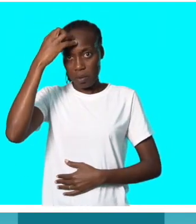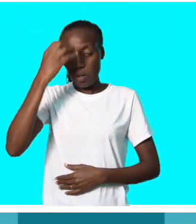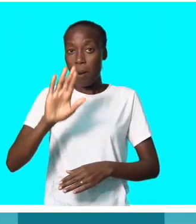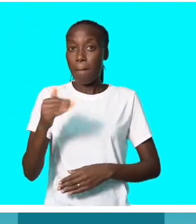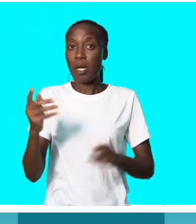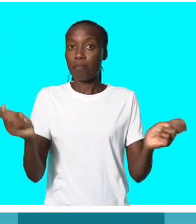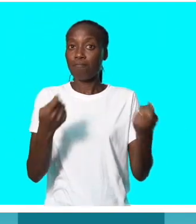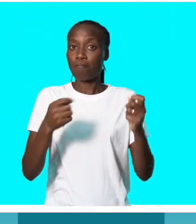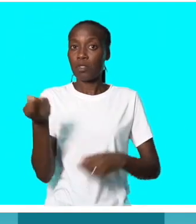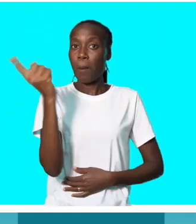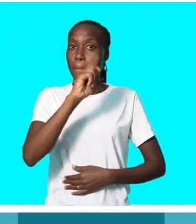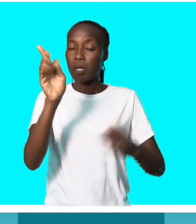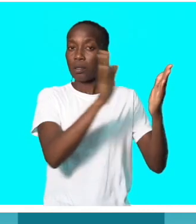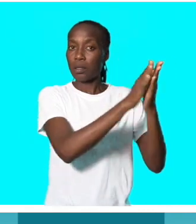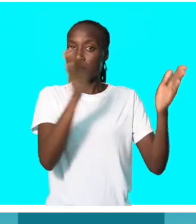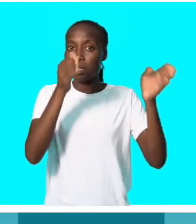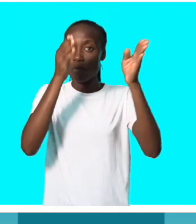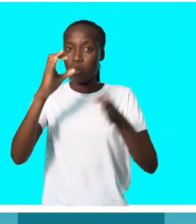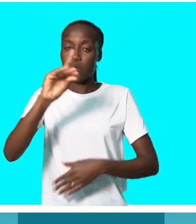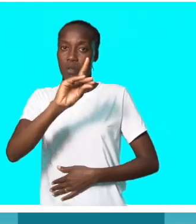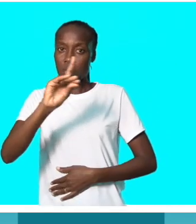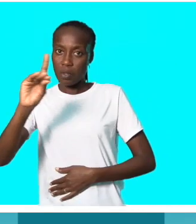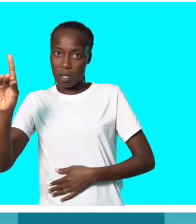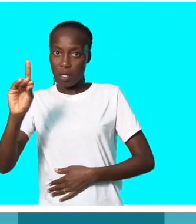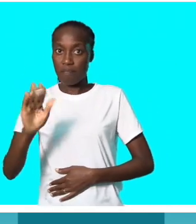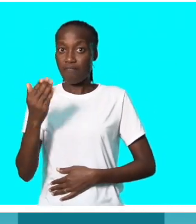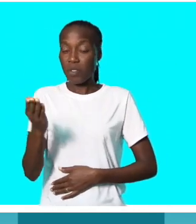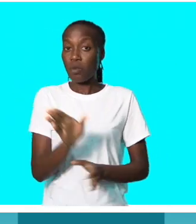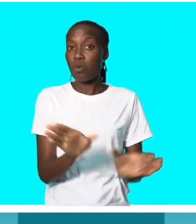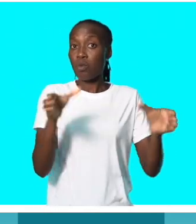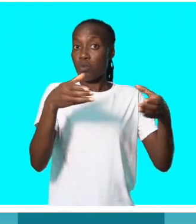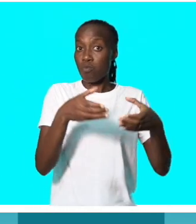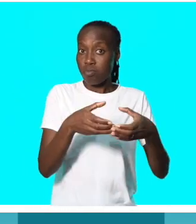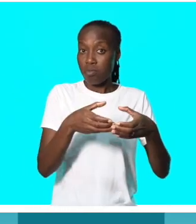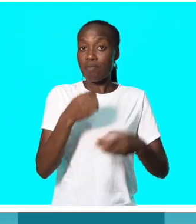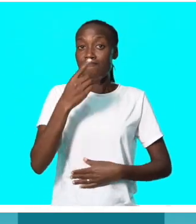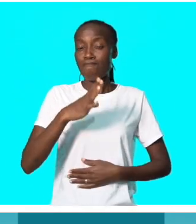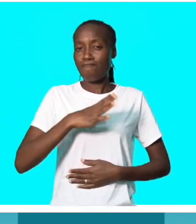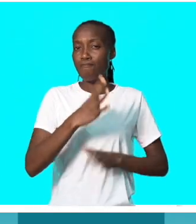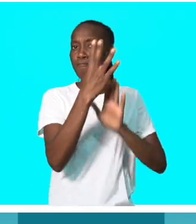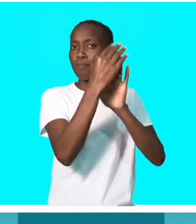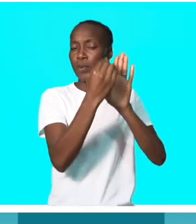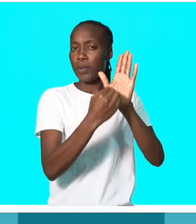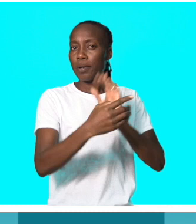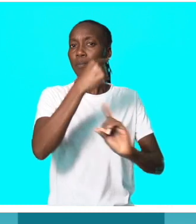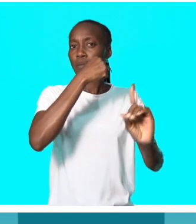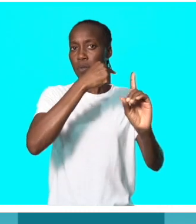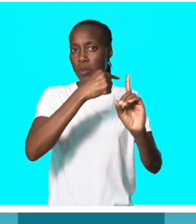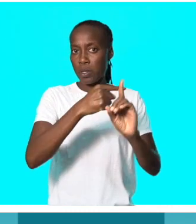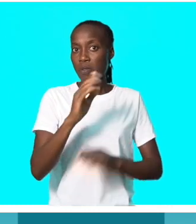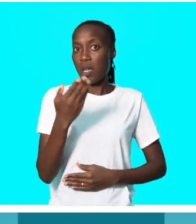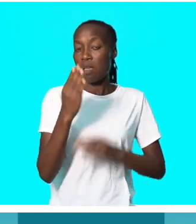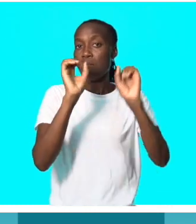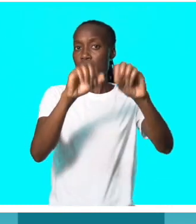para celebrar o mês da pessoa com deficiência. Os atletas dão nota positiva. A